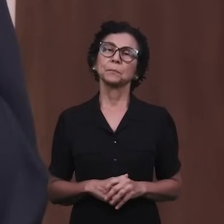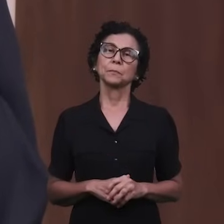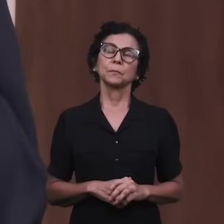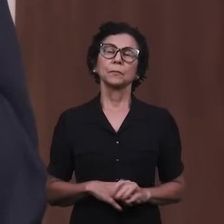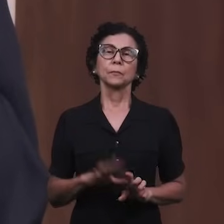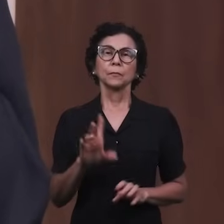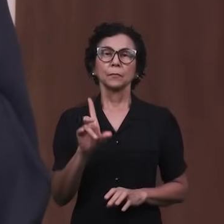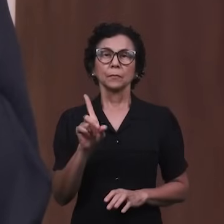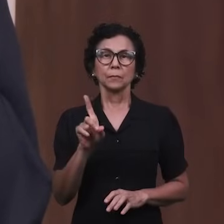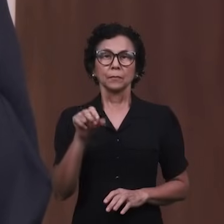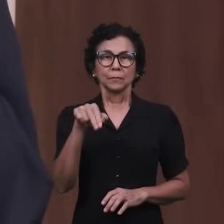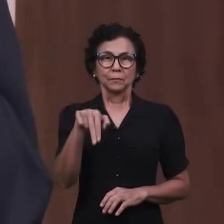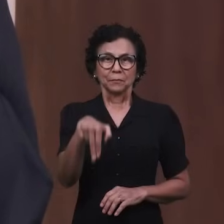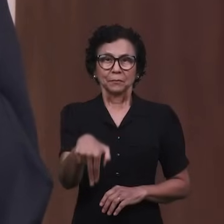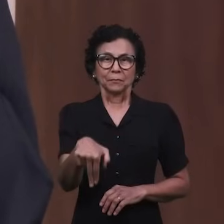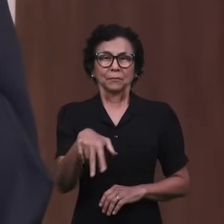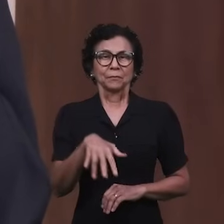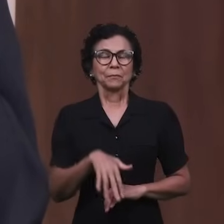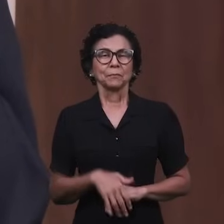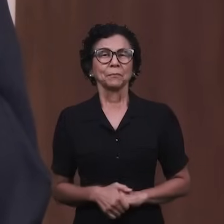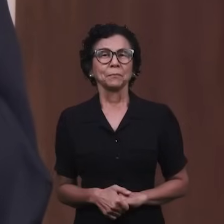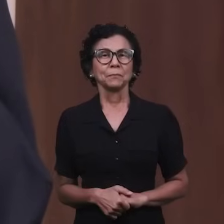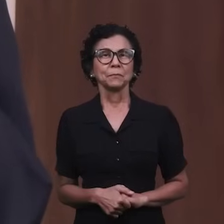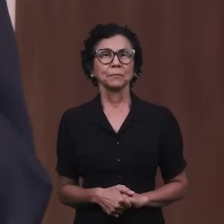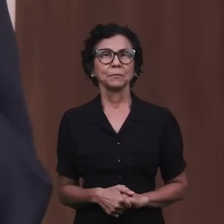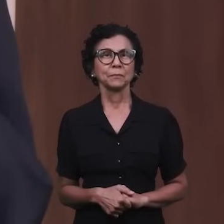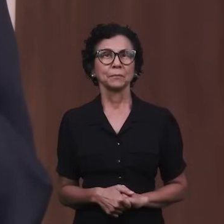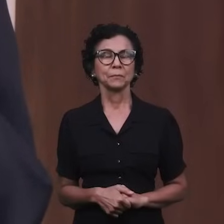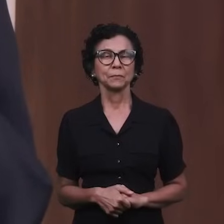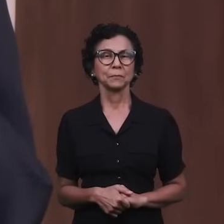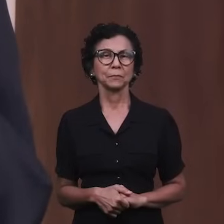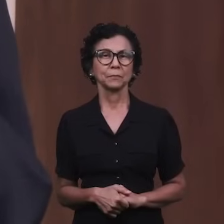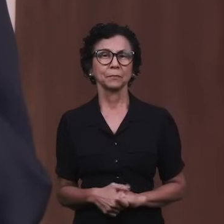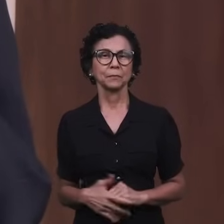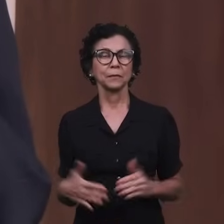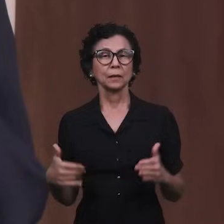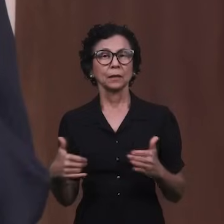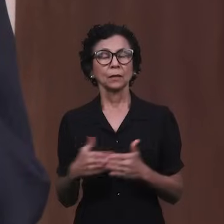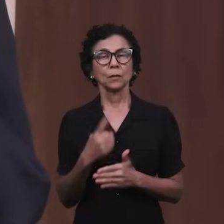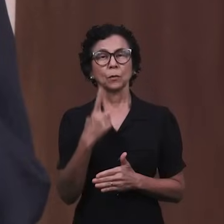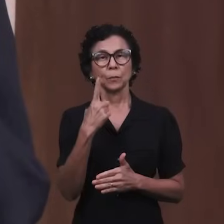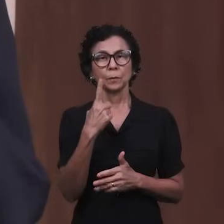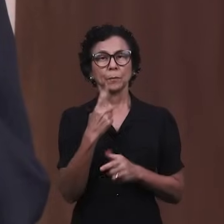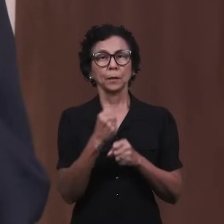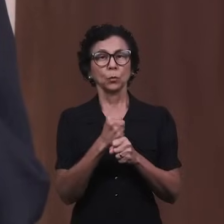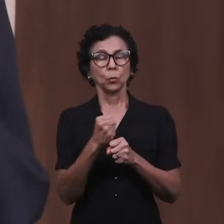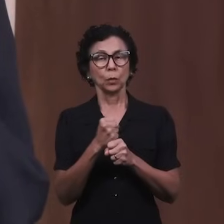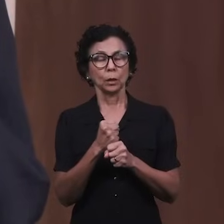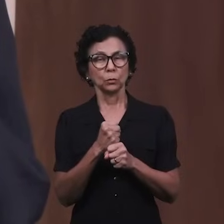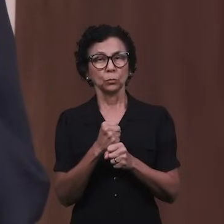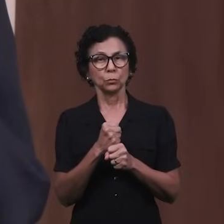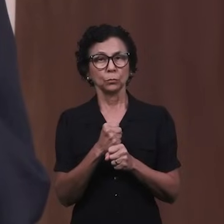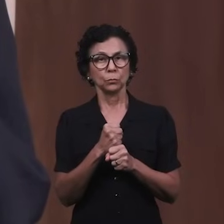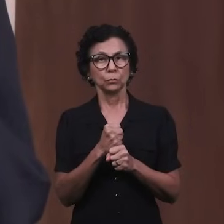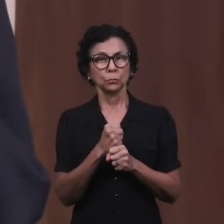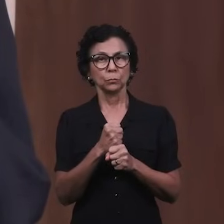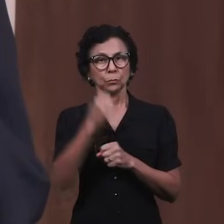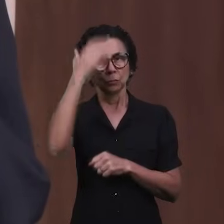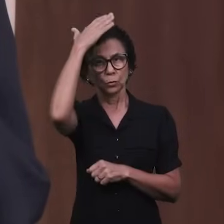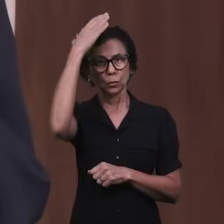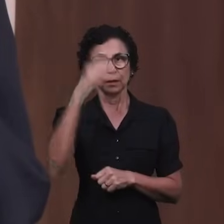se encerra dizendo assim: Daniel esteve até o 1º ano do rei Ciro.